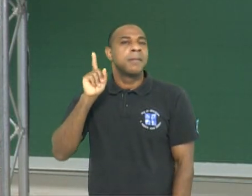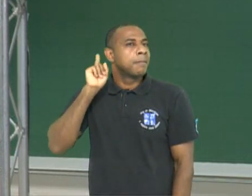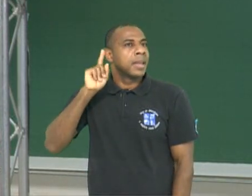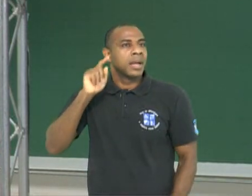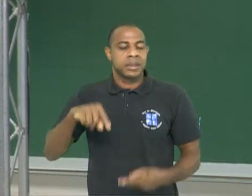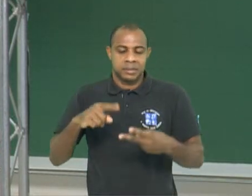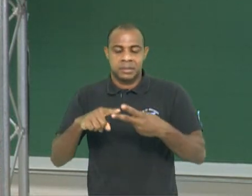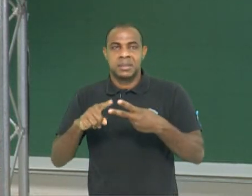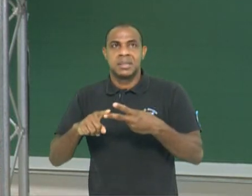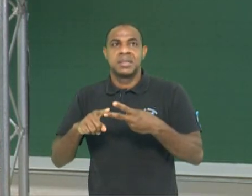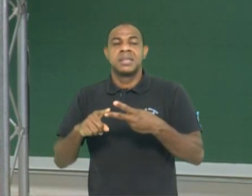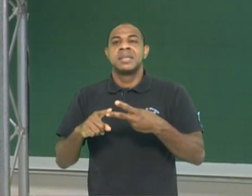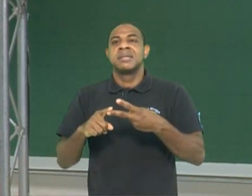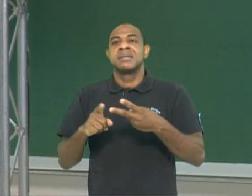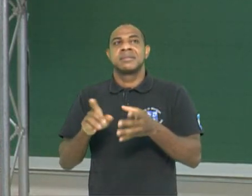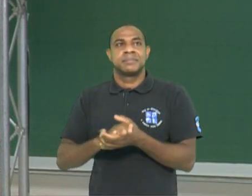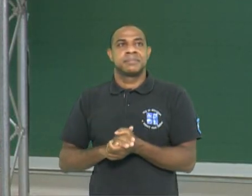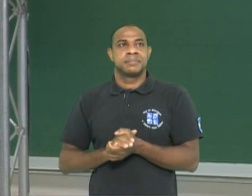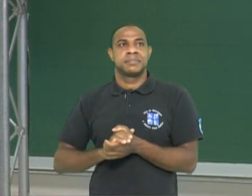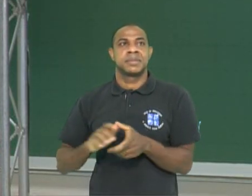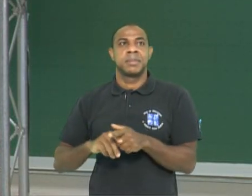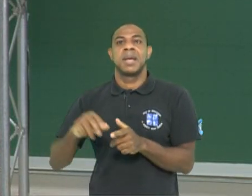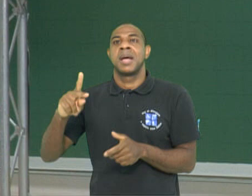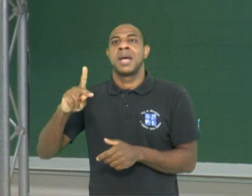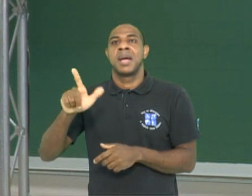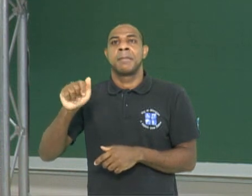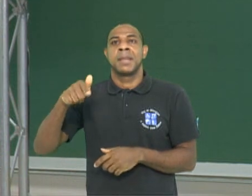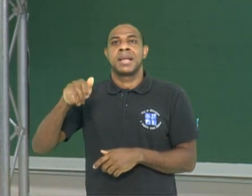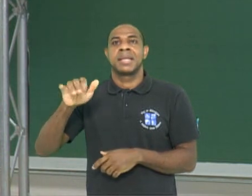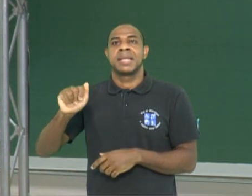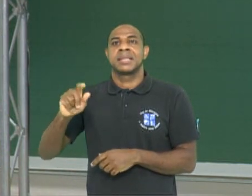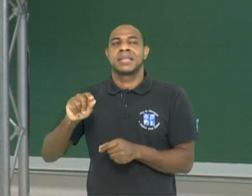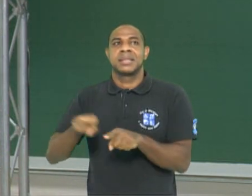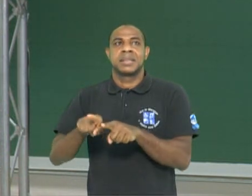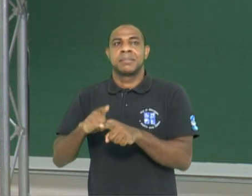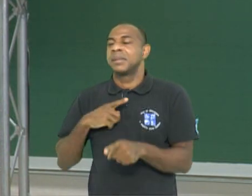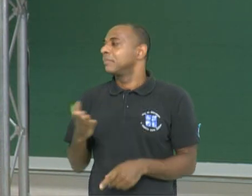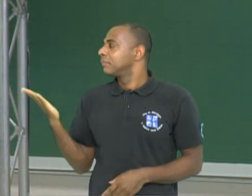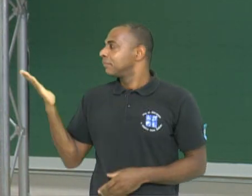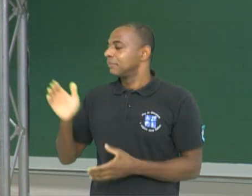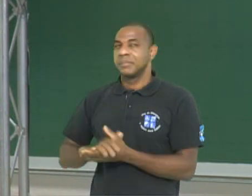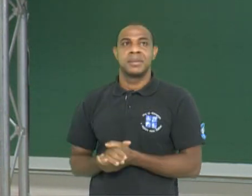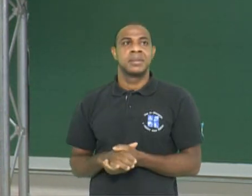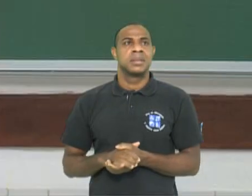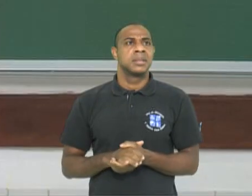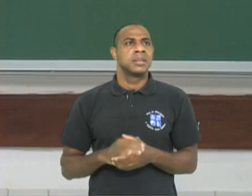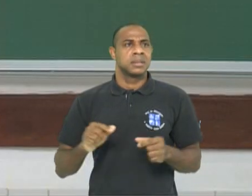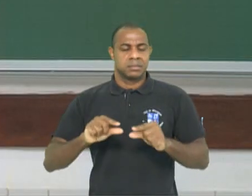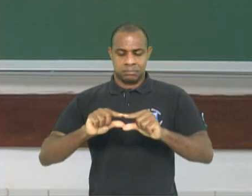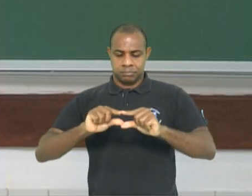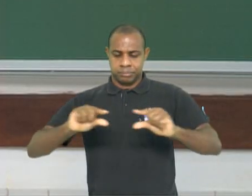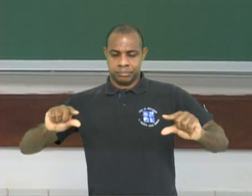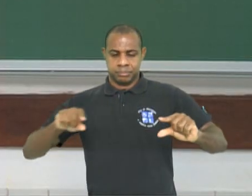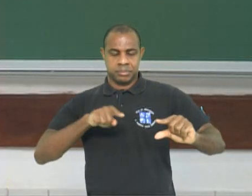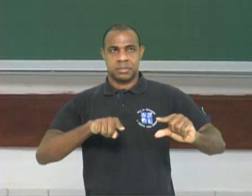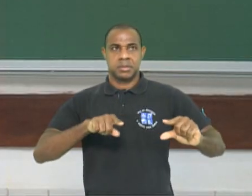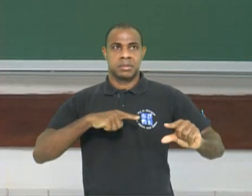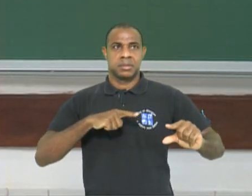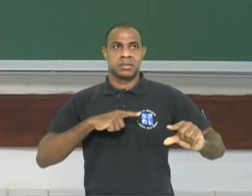de trombócitos. Muito bem. Existe uma outra denominação para as hemácias que está aqui embaixo que eu coloquei, que são